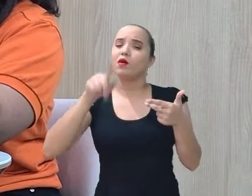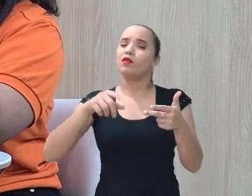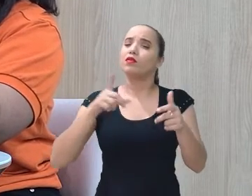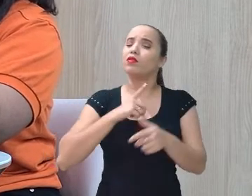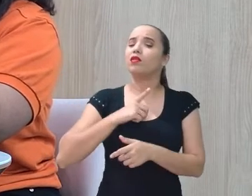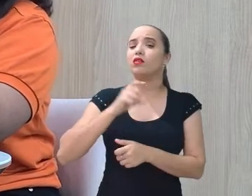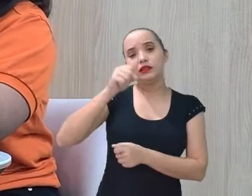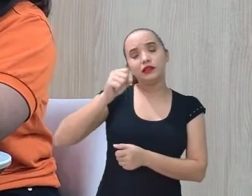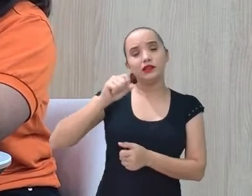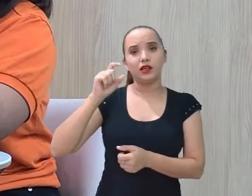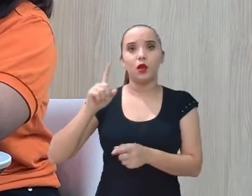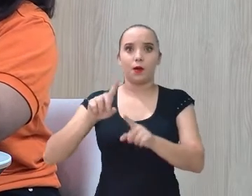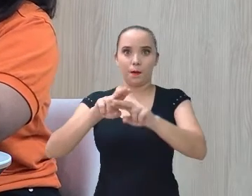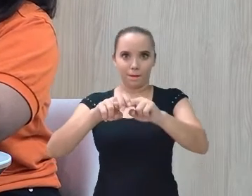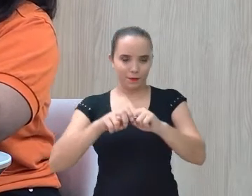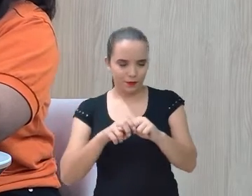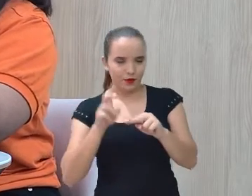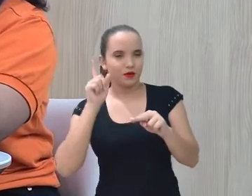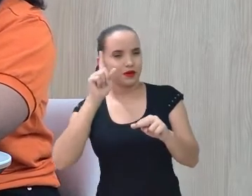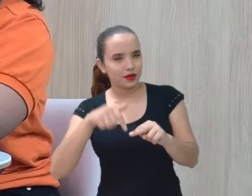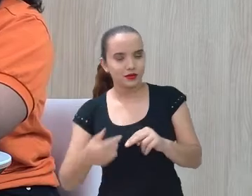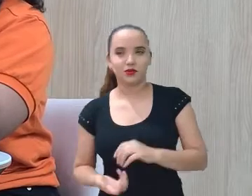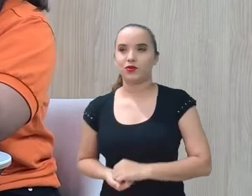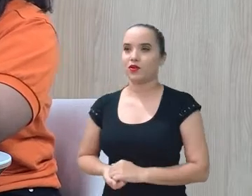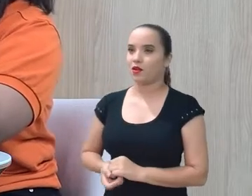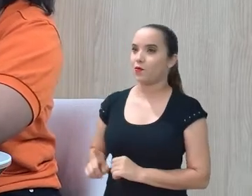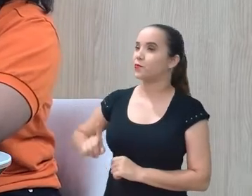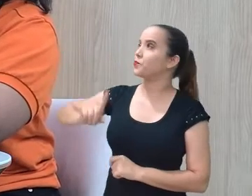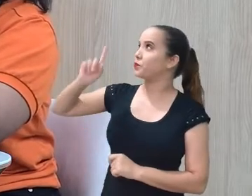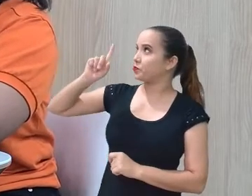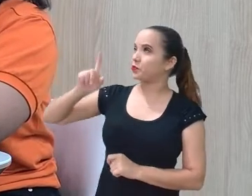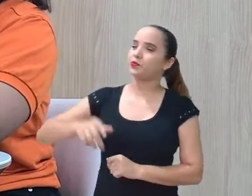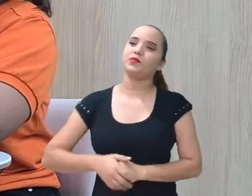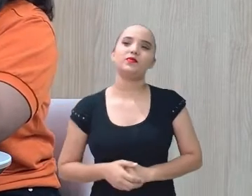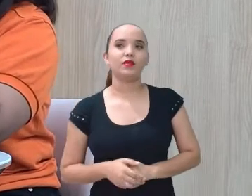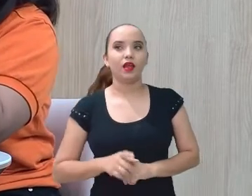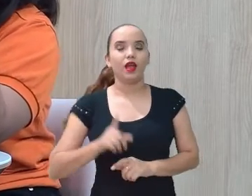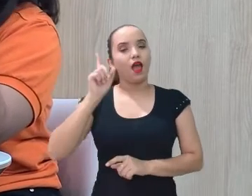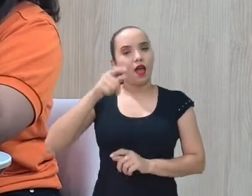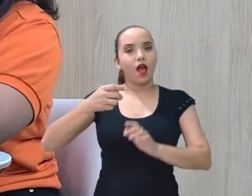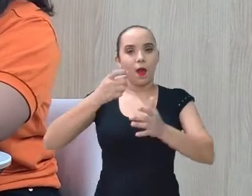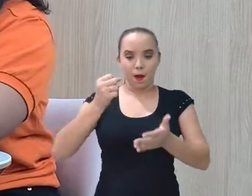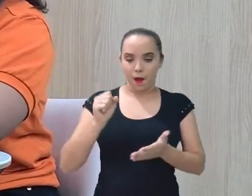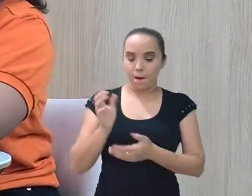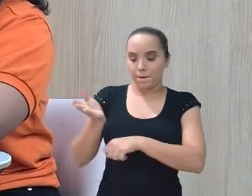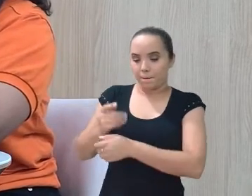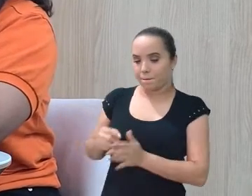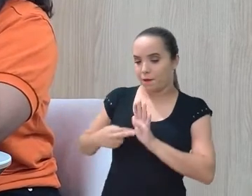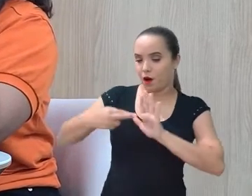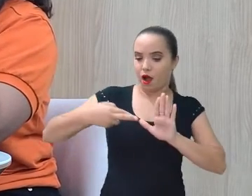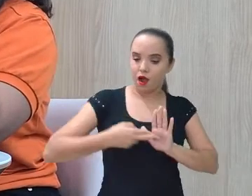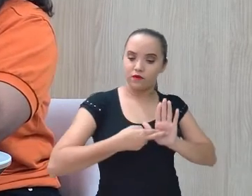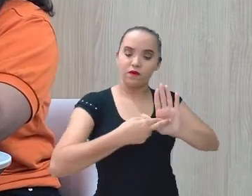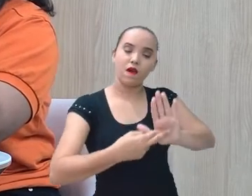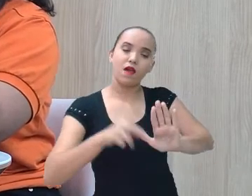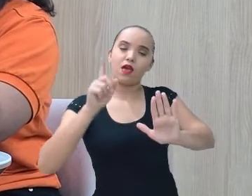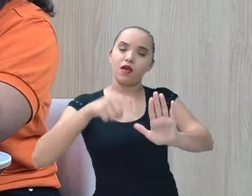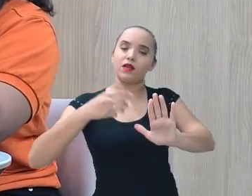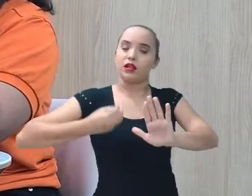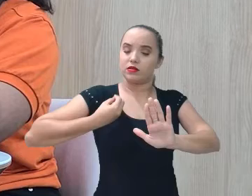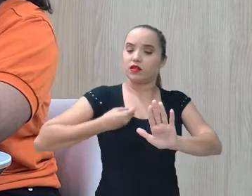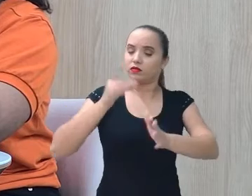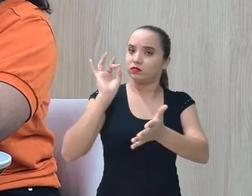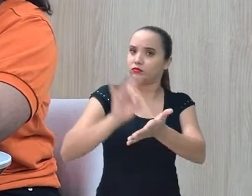em fatos reais, em fatos, tá? Porque fatos reais é um pleonasmo, né? Todo Sim, fato sim, é real. sim. Então, é por isso que o